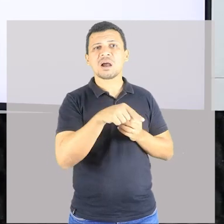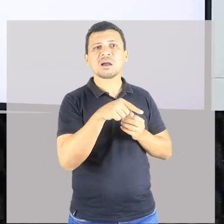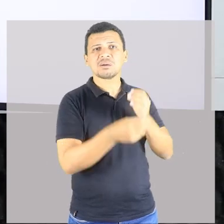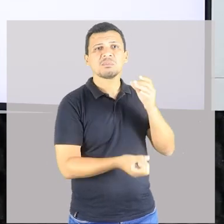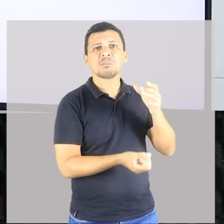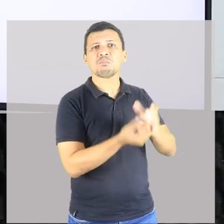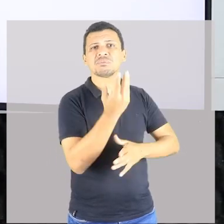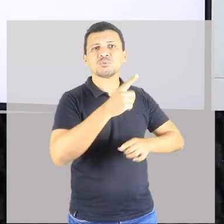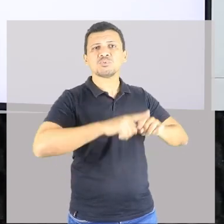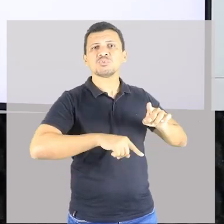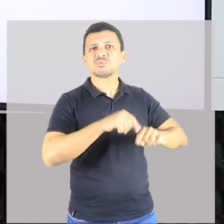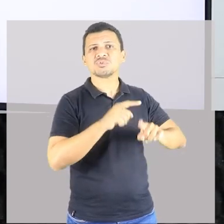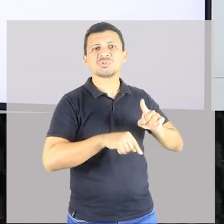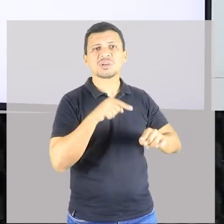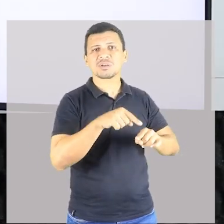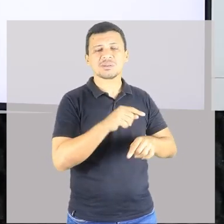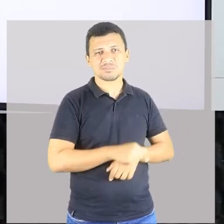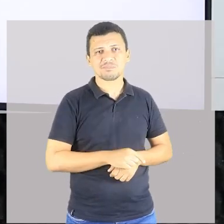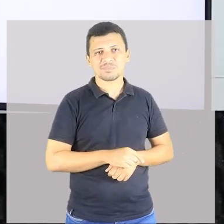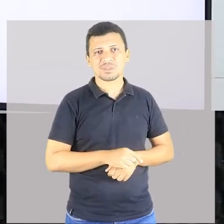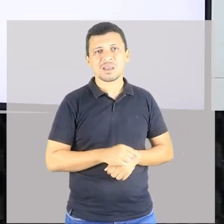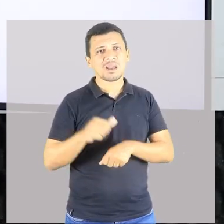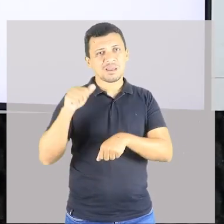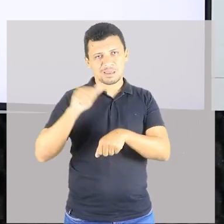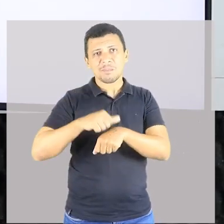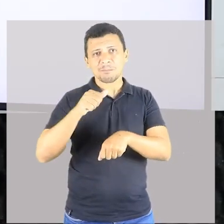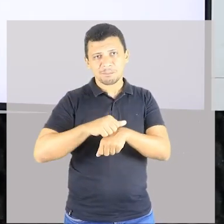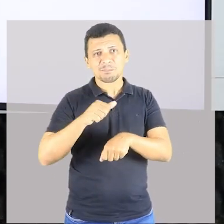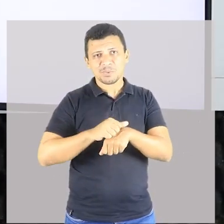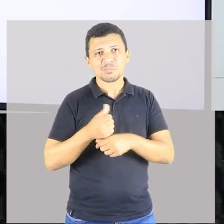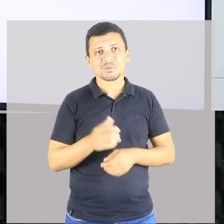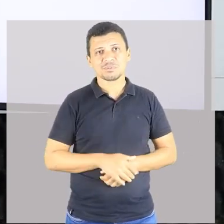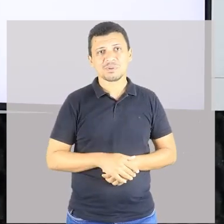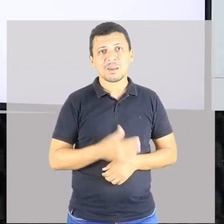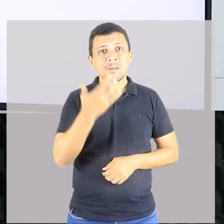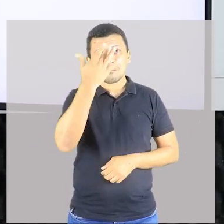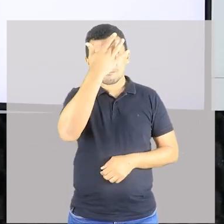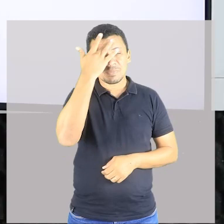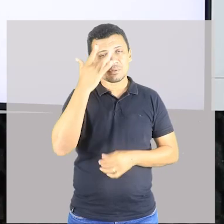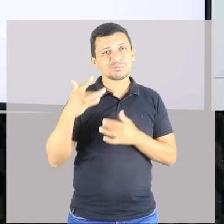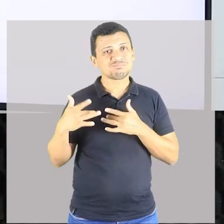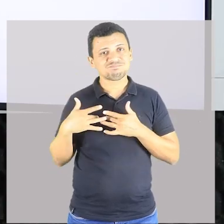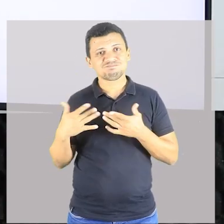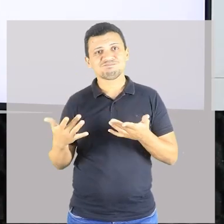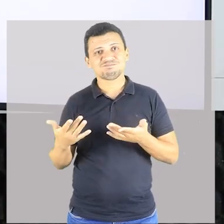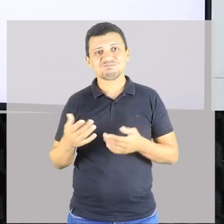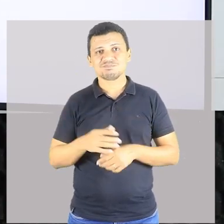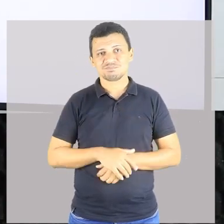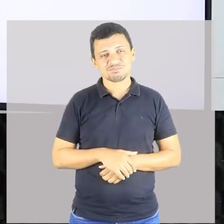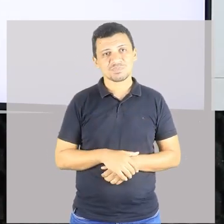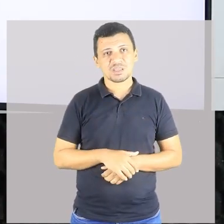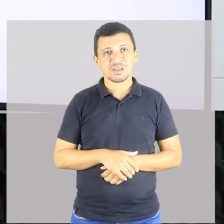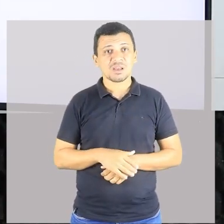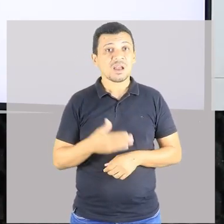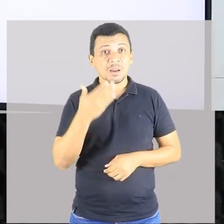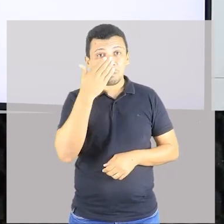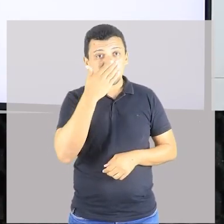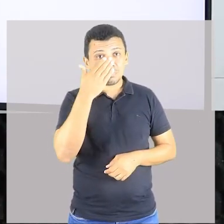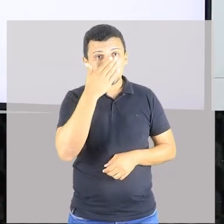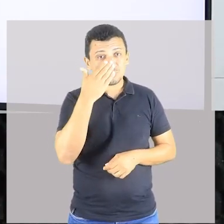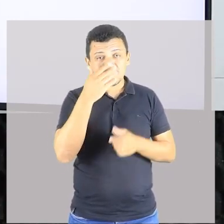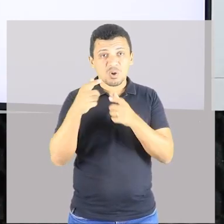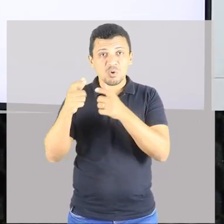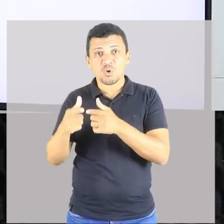onde essas pessoas saem, são de áreas pobres. Normalmente são pessoas vulneráveis. Pega, por exemplo, as redes de prostituição, tanto